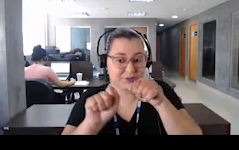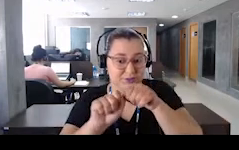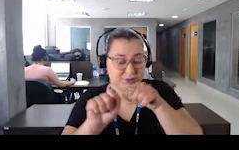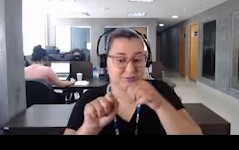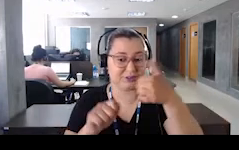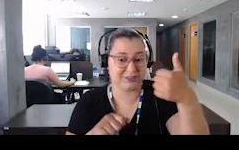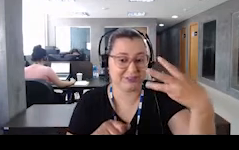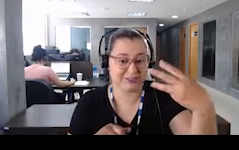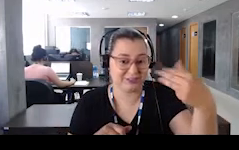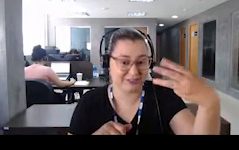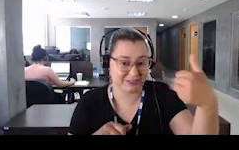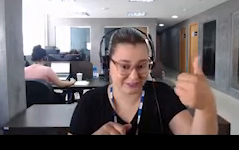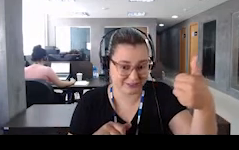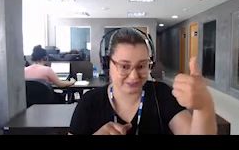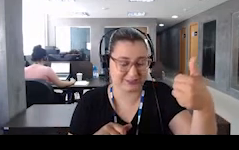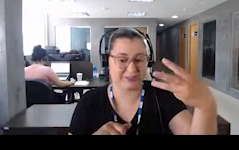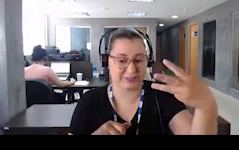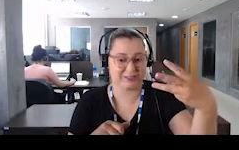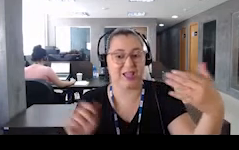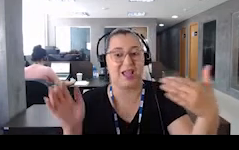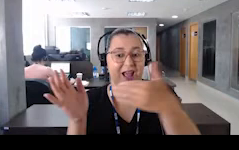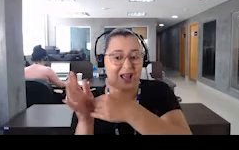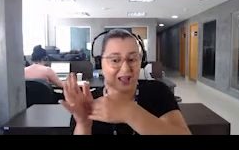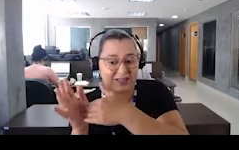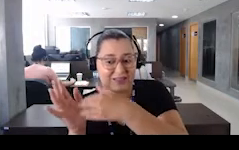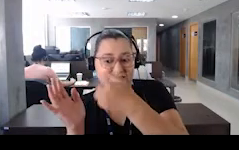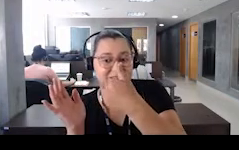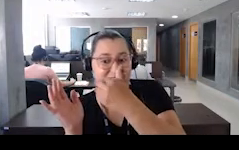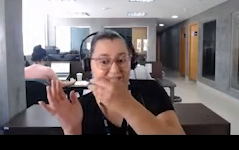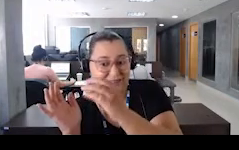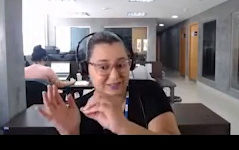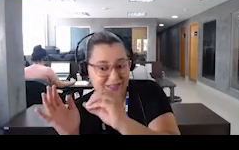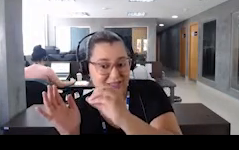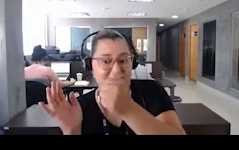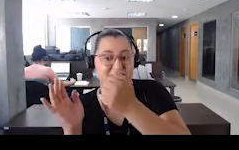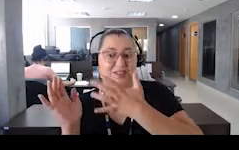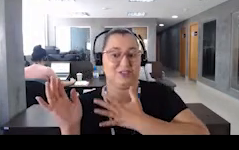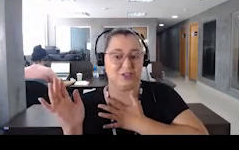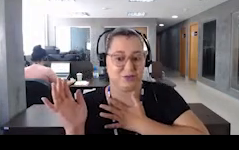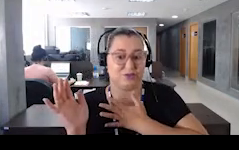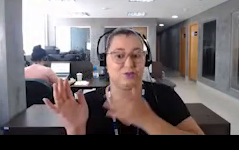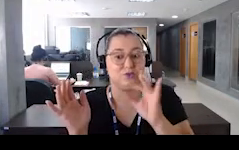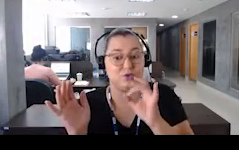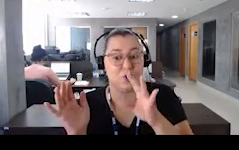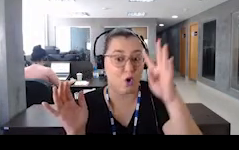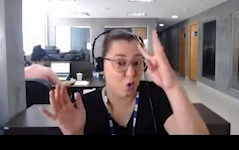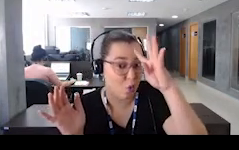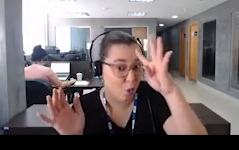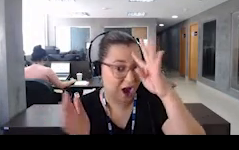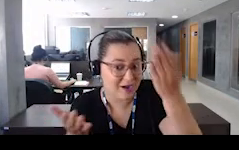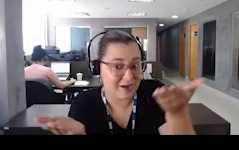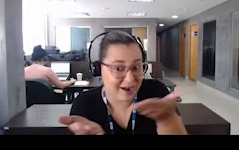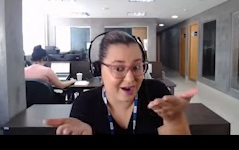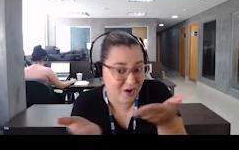aqui, ó, vai do dia 13, né, começou dia 13, e vai até o dia 10 do 8, né? Então, ó, a SOC vai até a próxima quarta-feira,